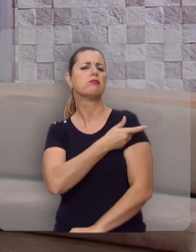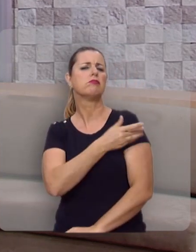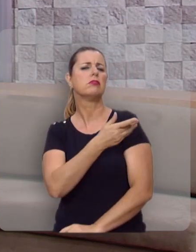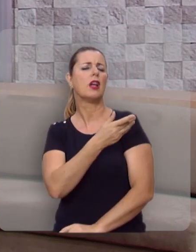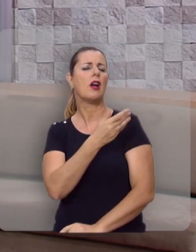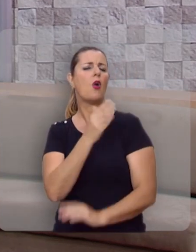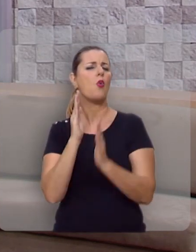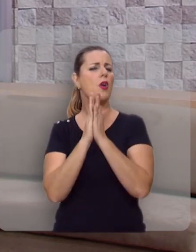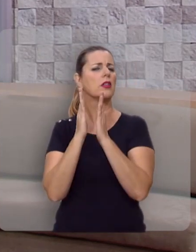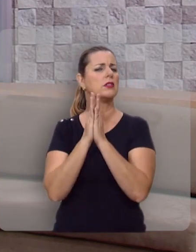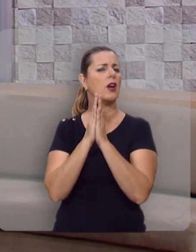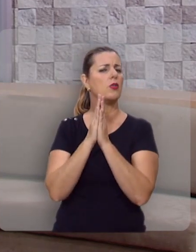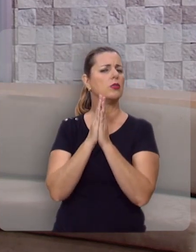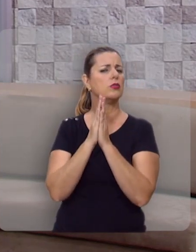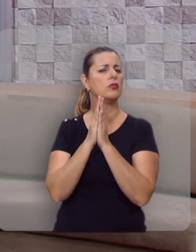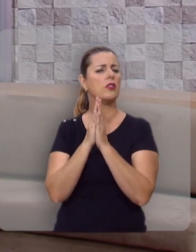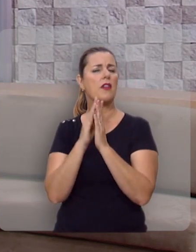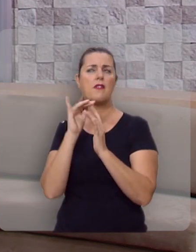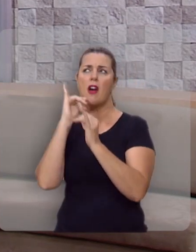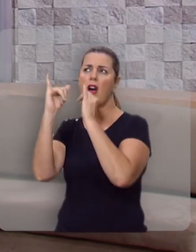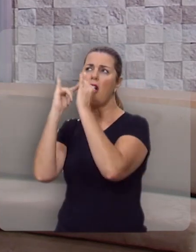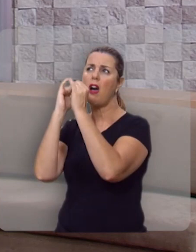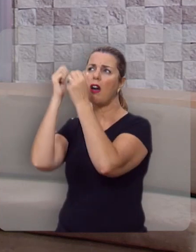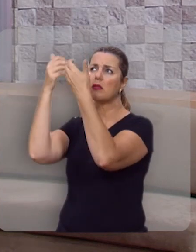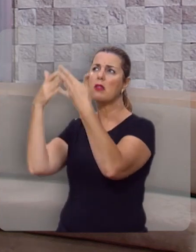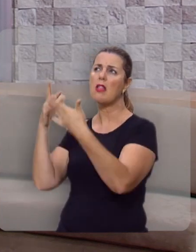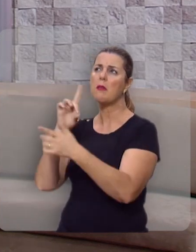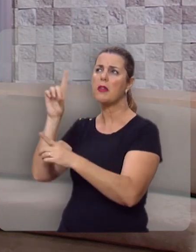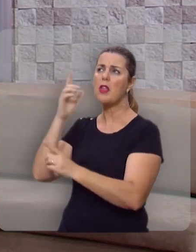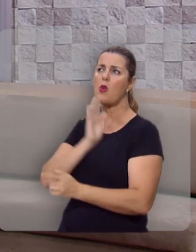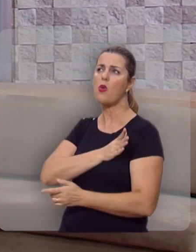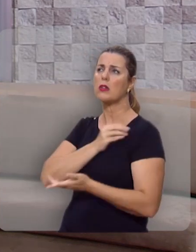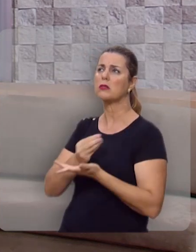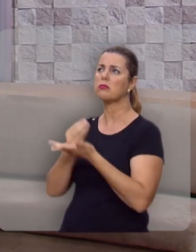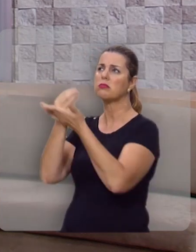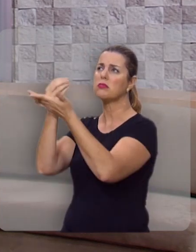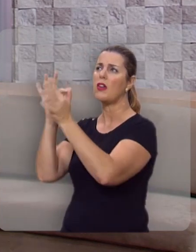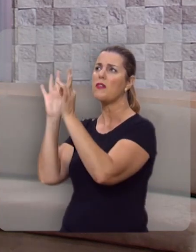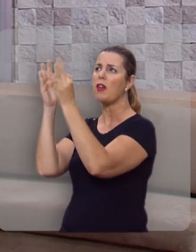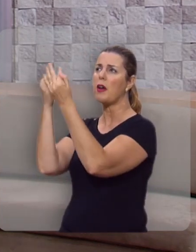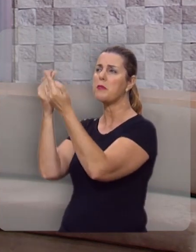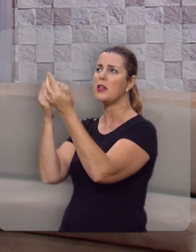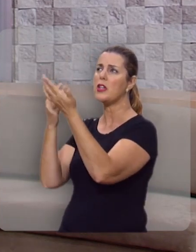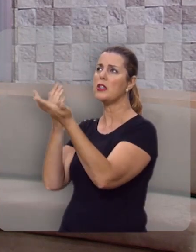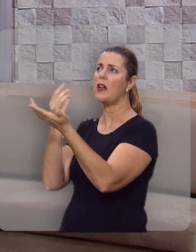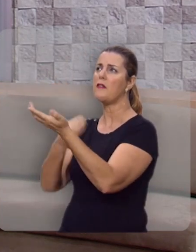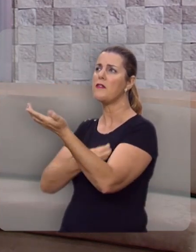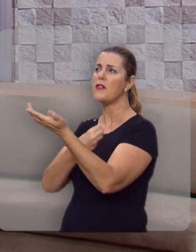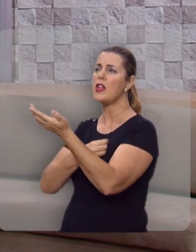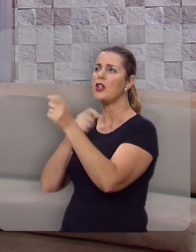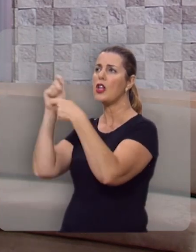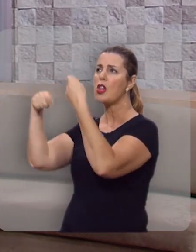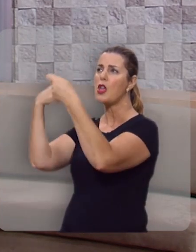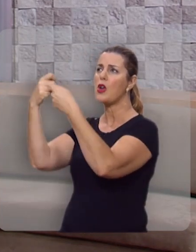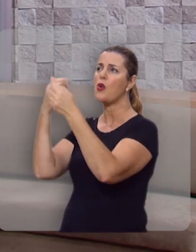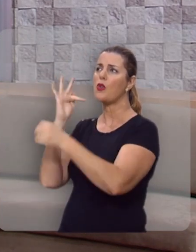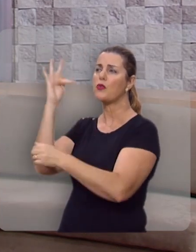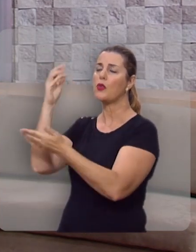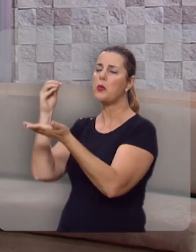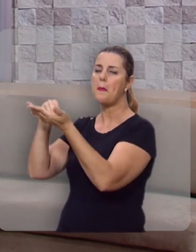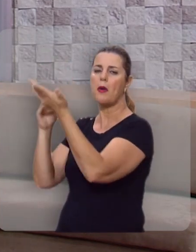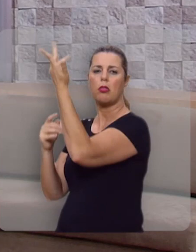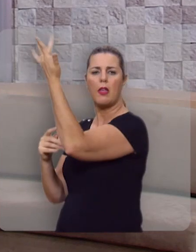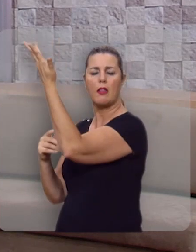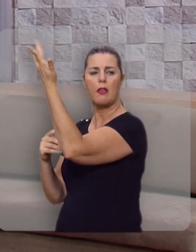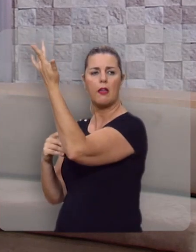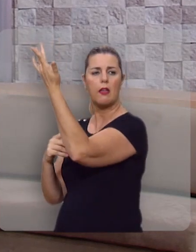de falar com Deus, de colocar sua vida, seu coração, sua família, seus negócios, seu futuro nas